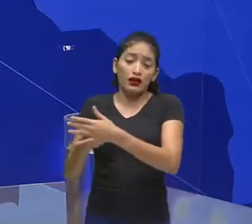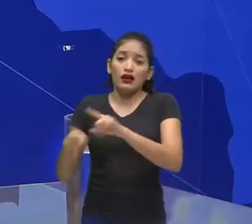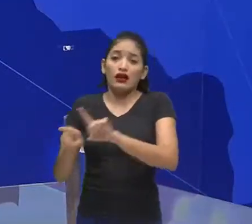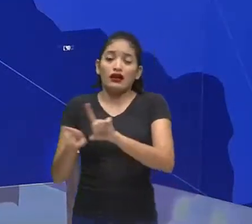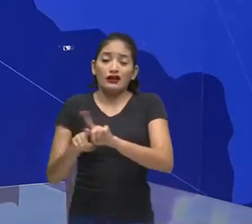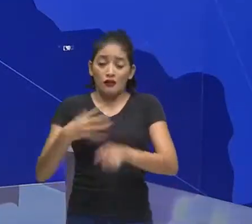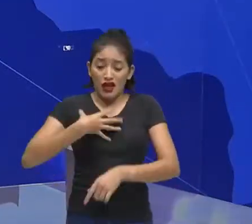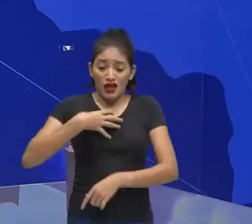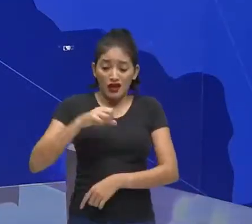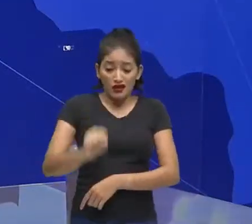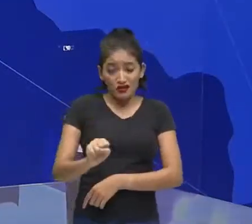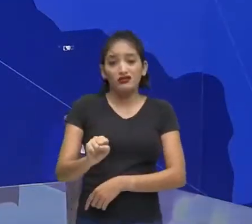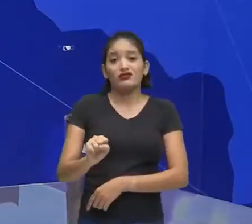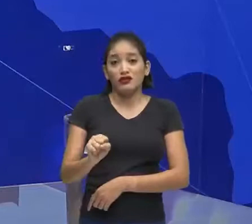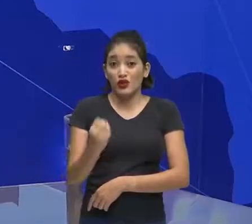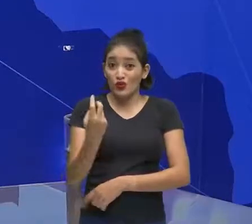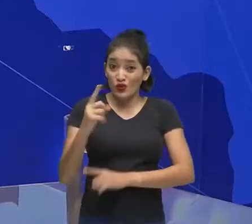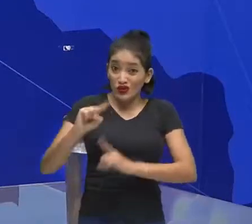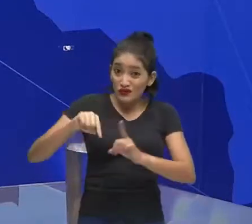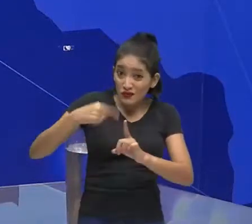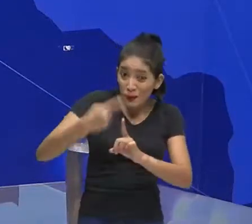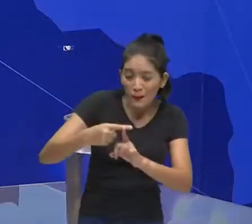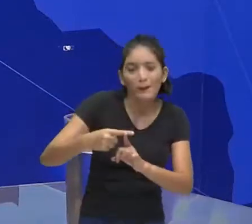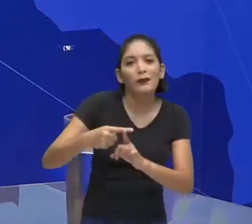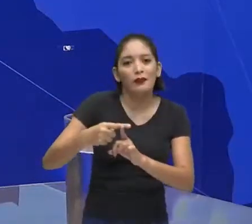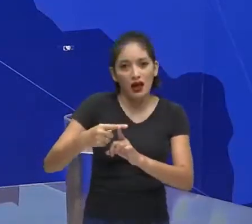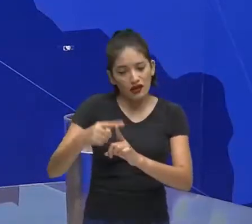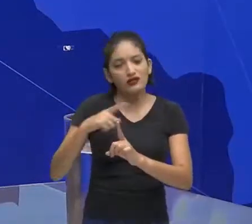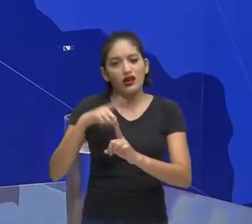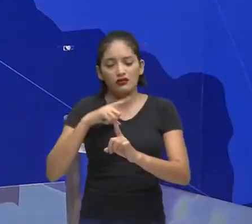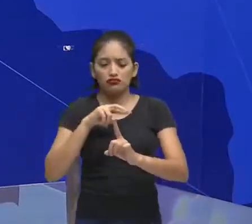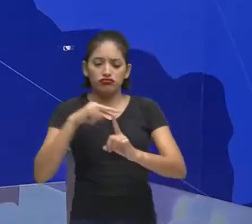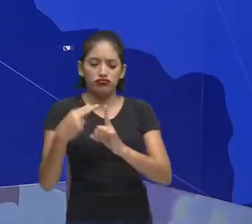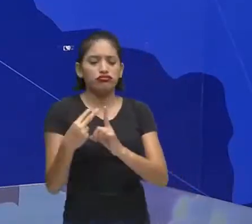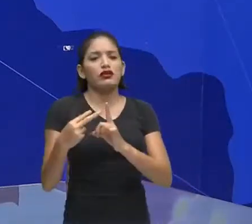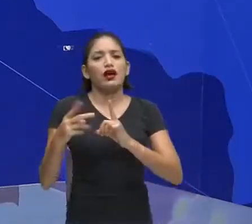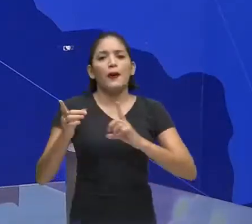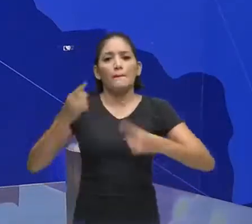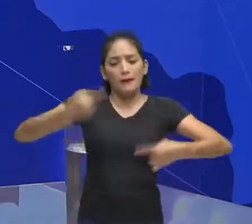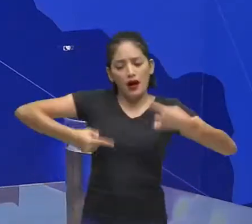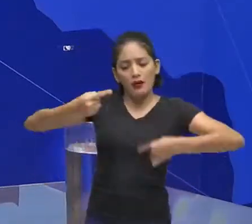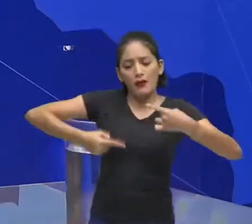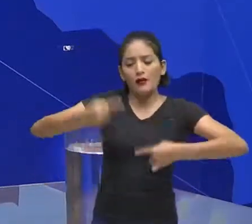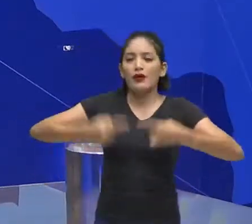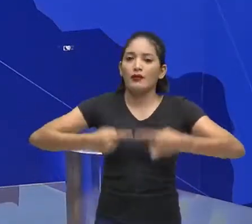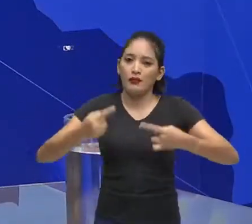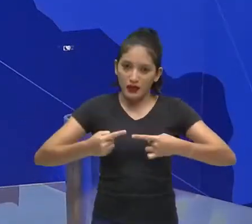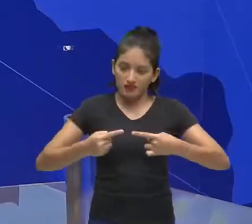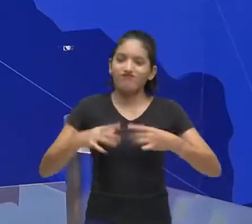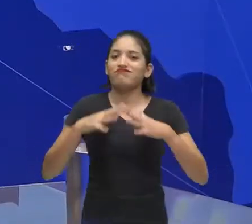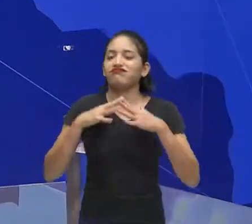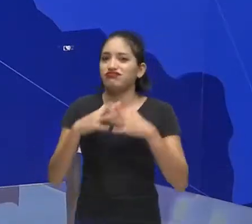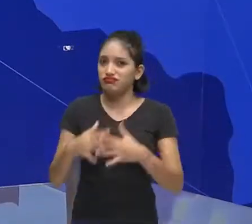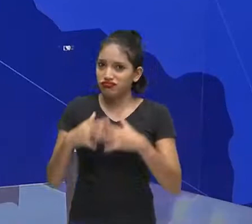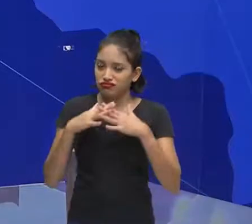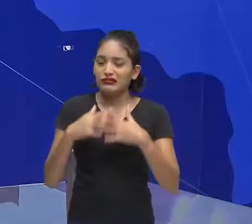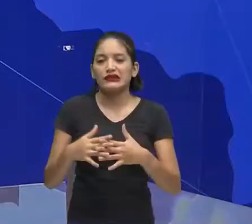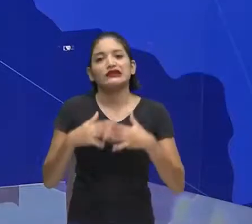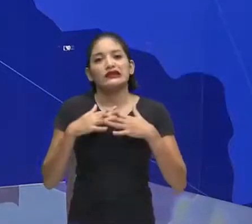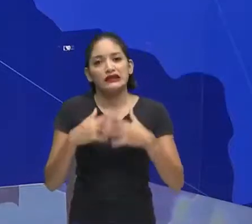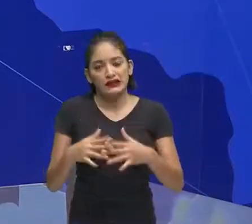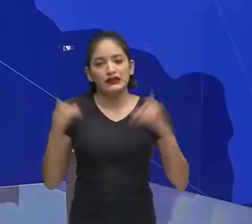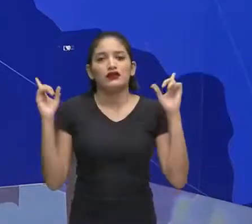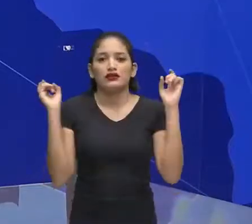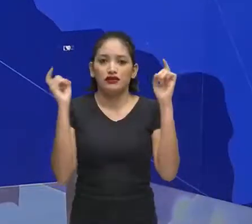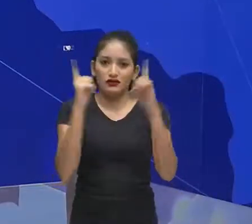2 vezes mais tabu. Trazer essa perspectiva para a discussão é 2 vezes mais complexo e complicado,